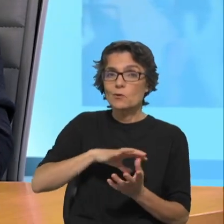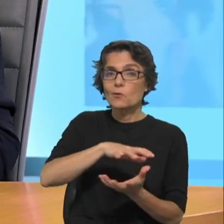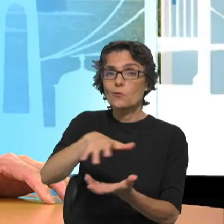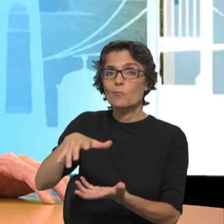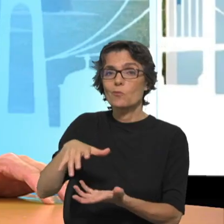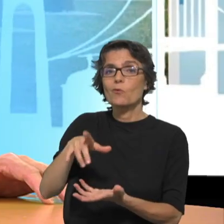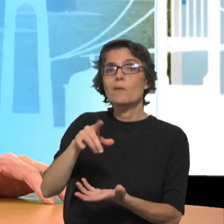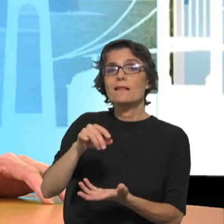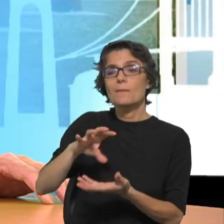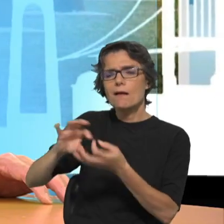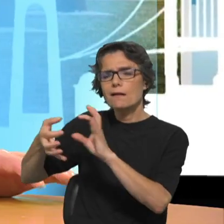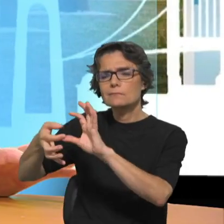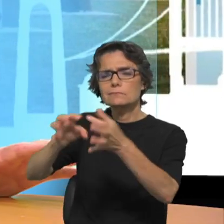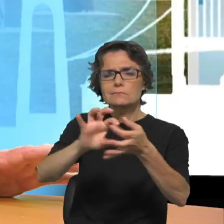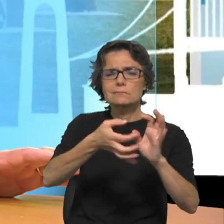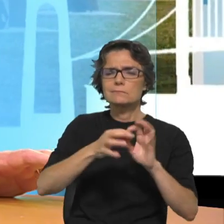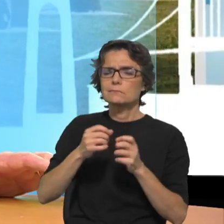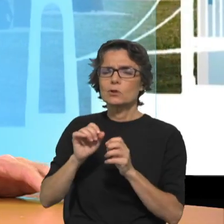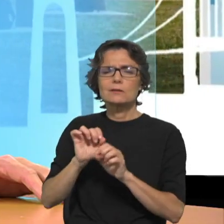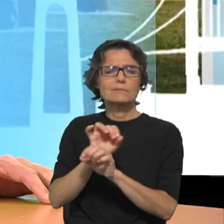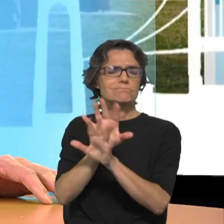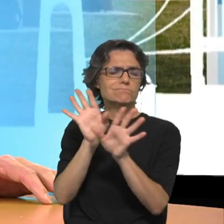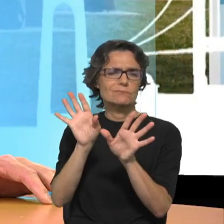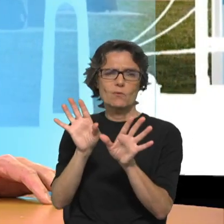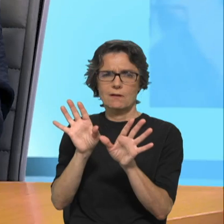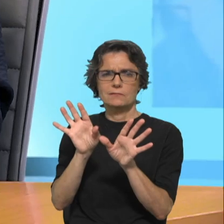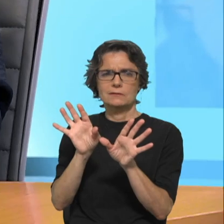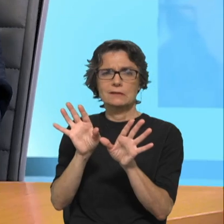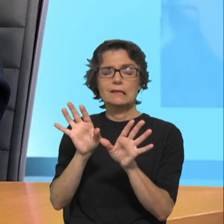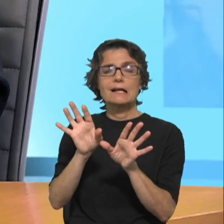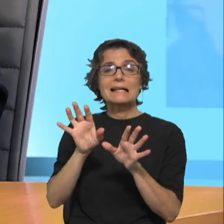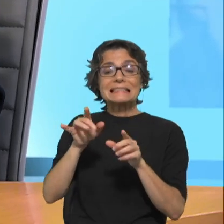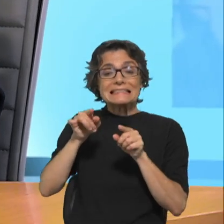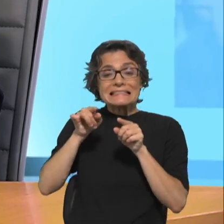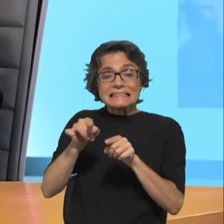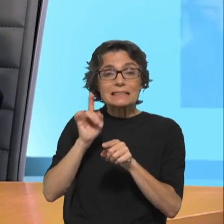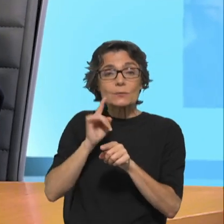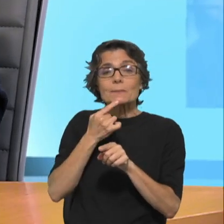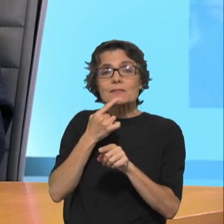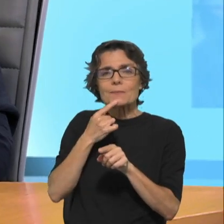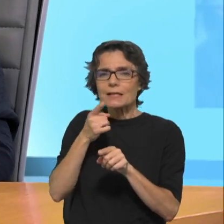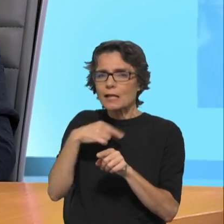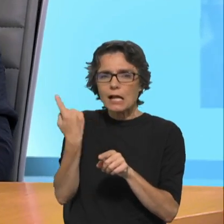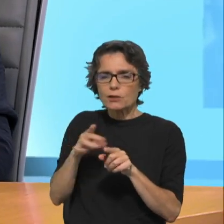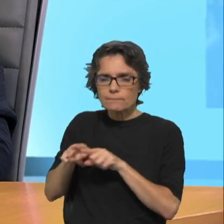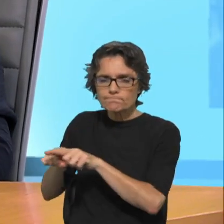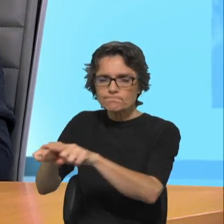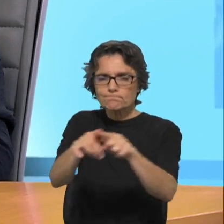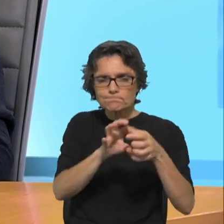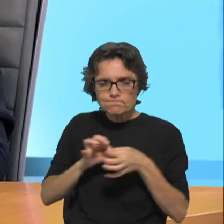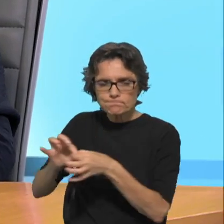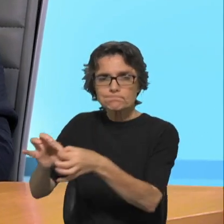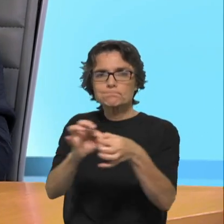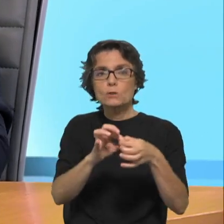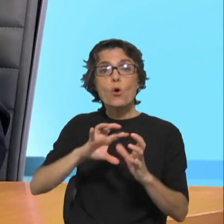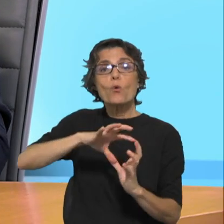conjuntamente com todos os outros, qual seja a proveniência deles, desde que perceba que estejamos de acordo nisto, que é, este mundo é um